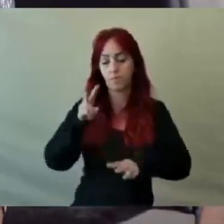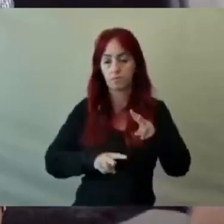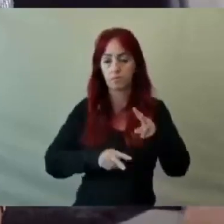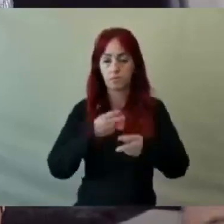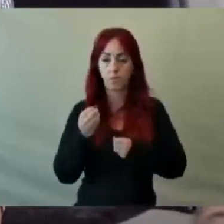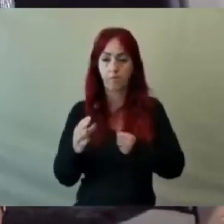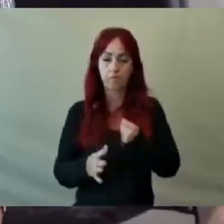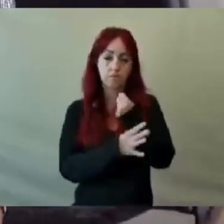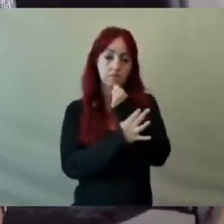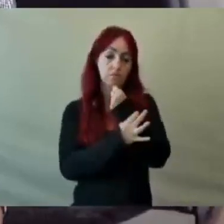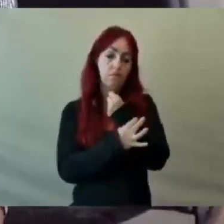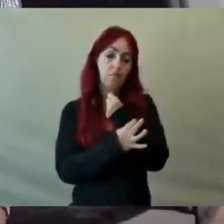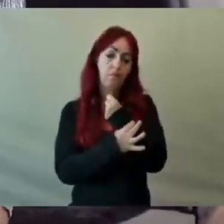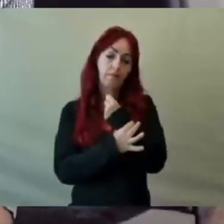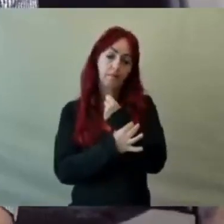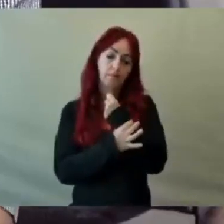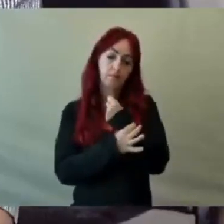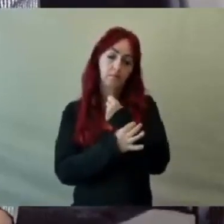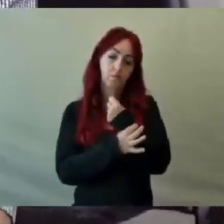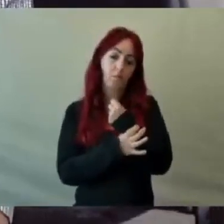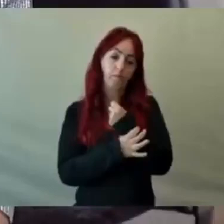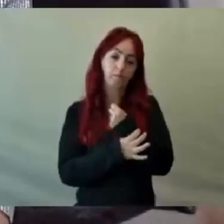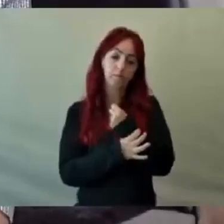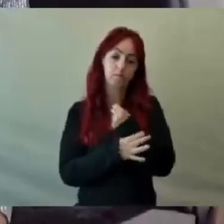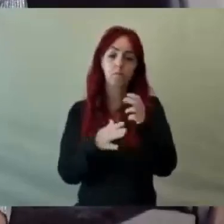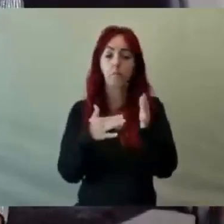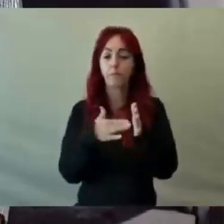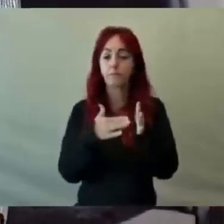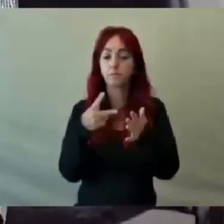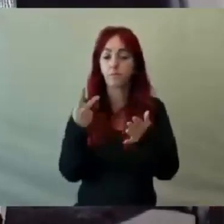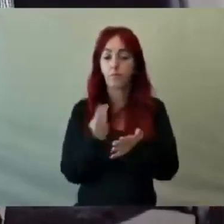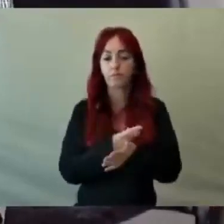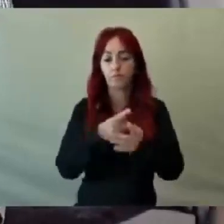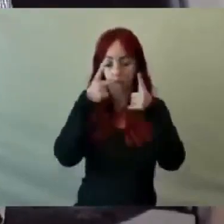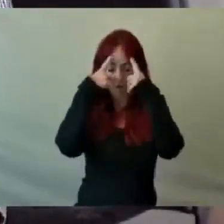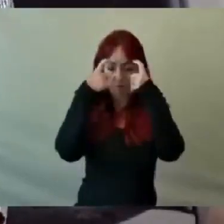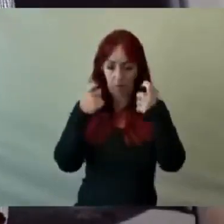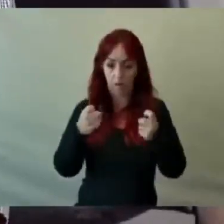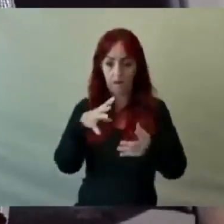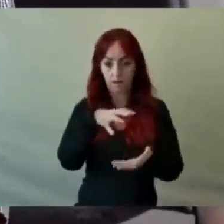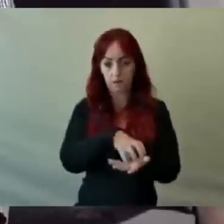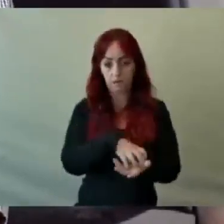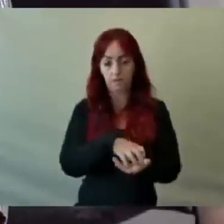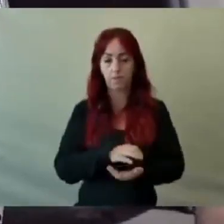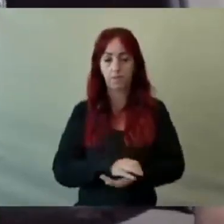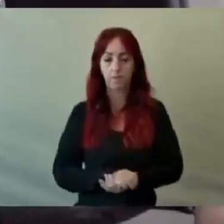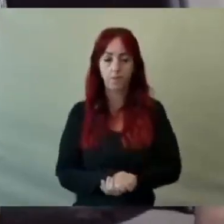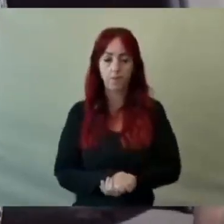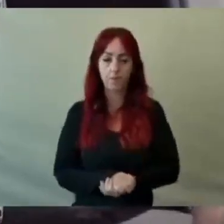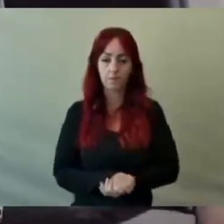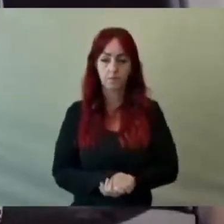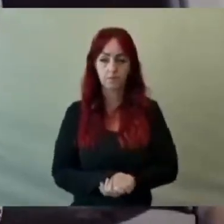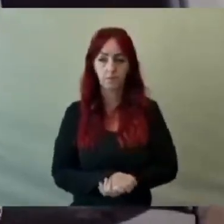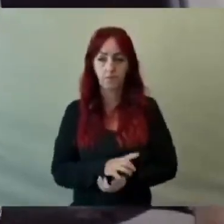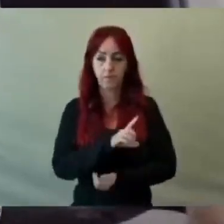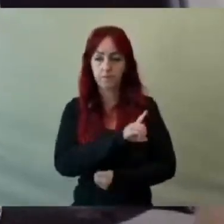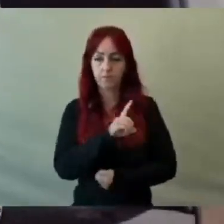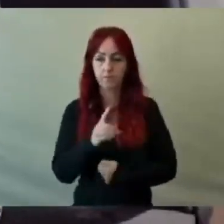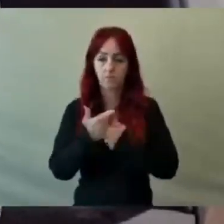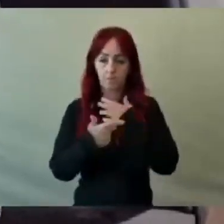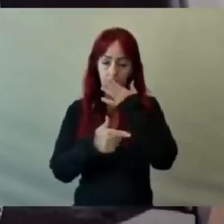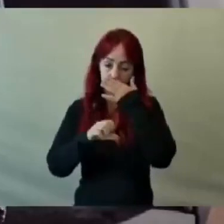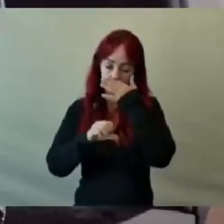aos últimos acontecimentos de violência na unidade. A data é 29 de maio de 2024,